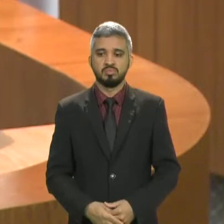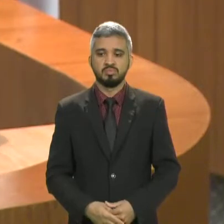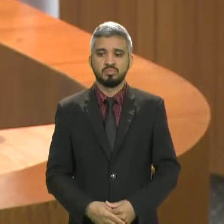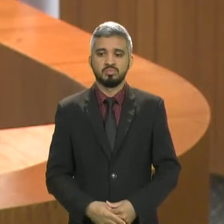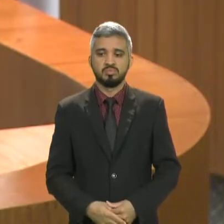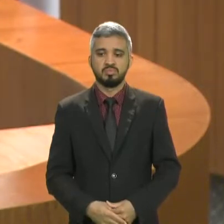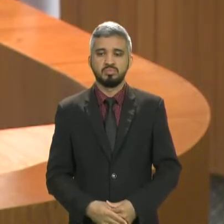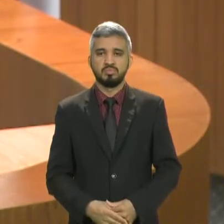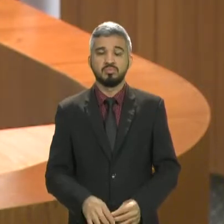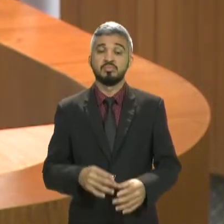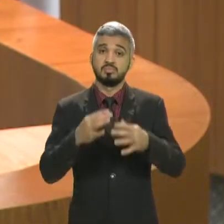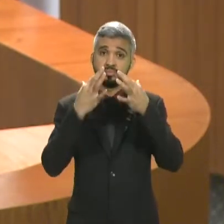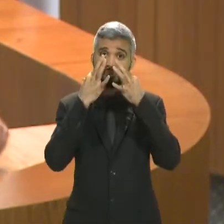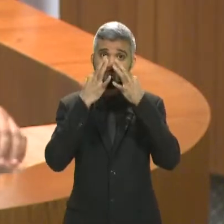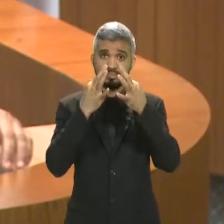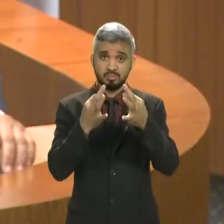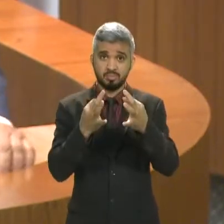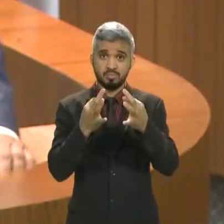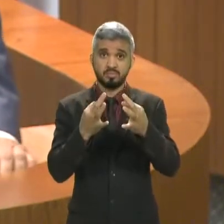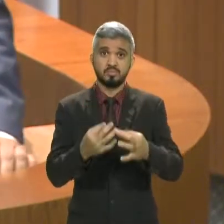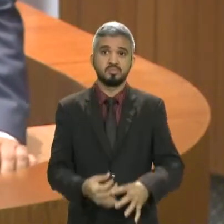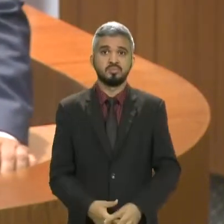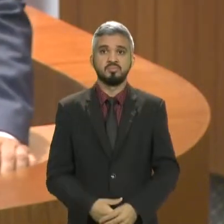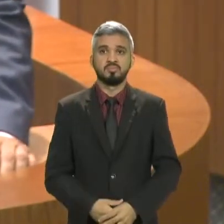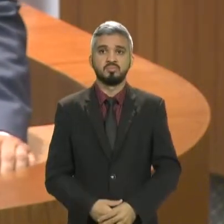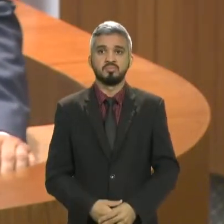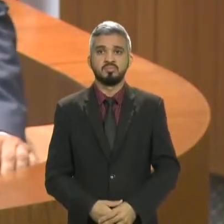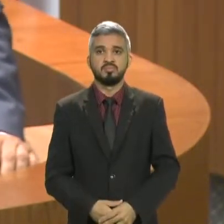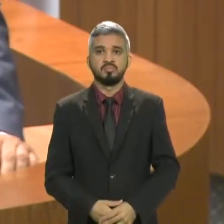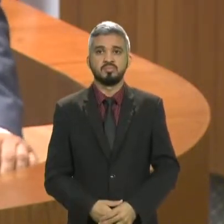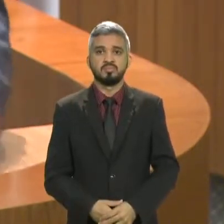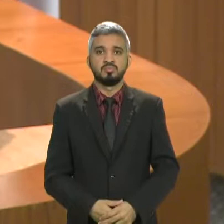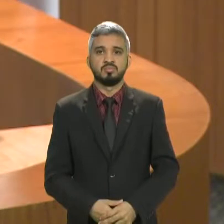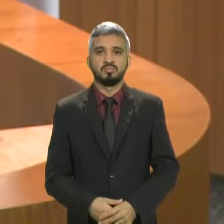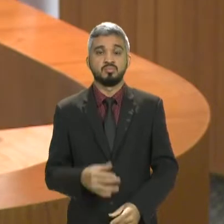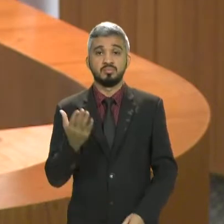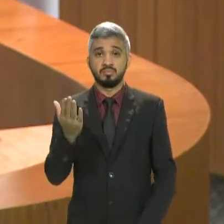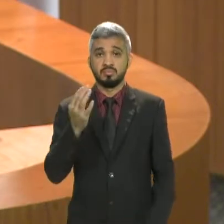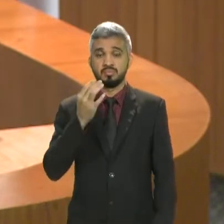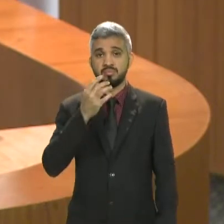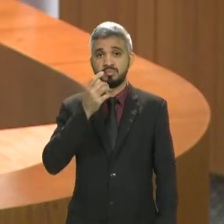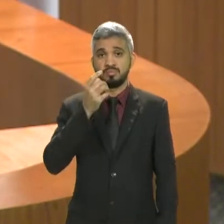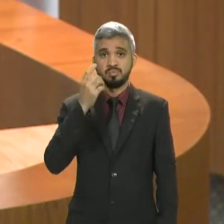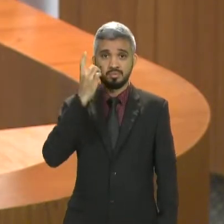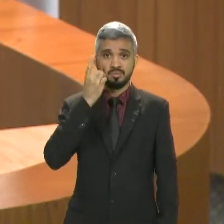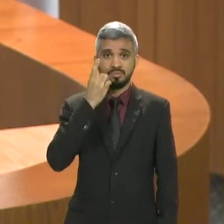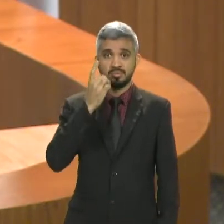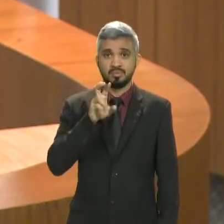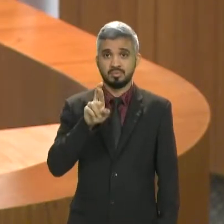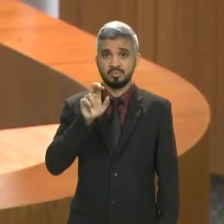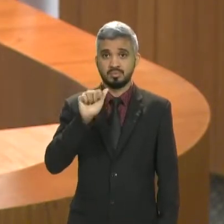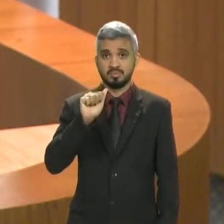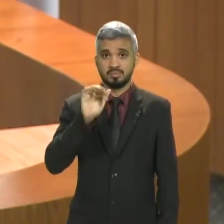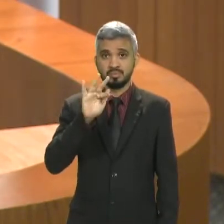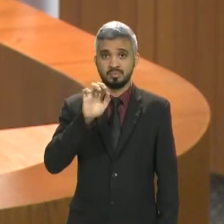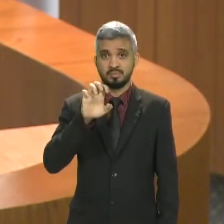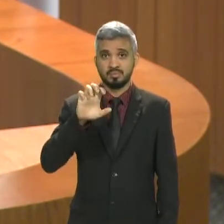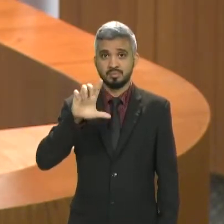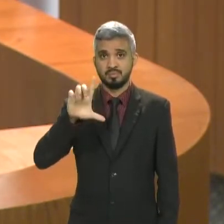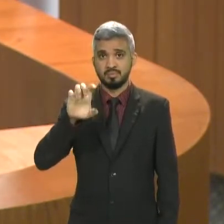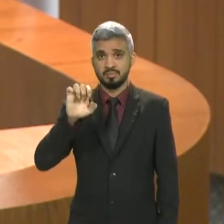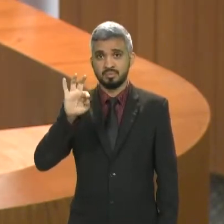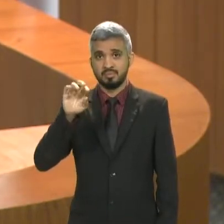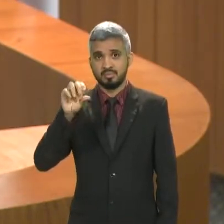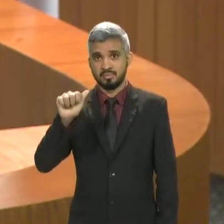O que me chama a atenção, né, é nas palavras do deputado Rafael Leitoa, do deputado